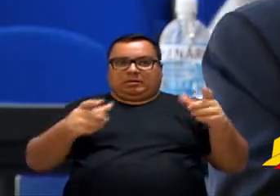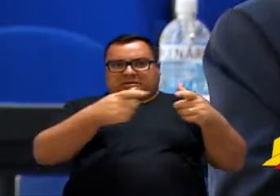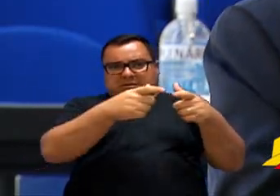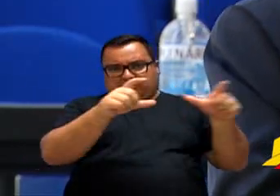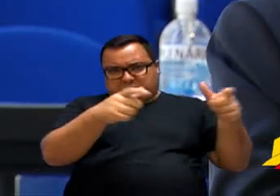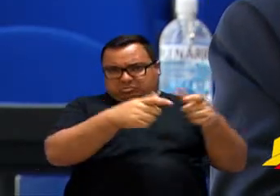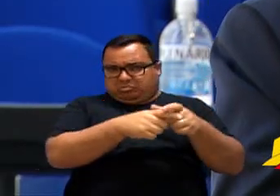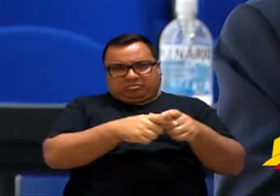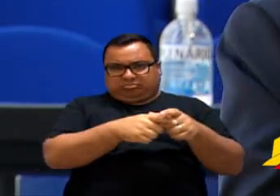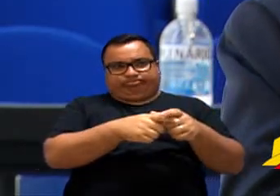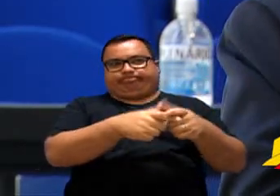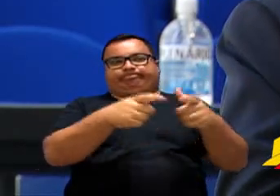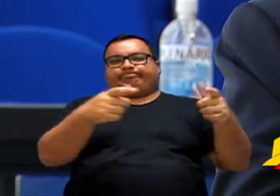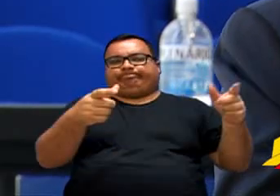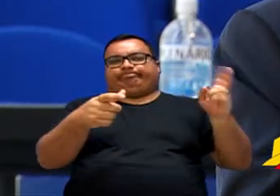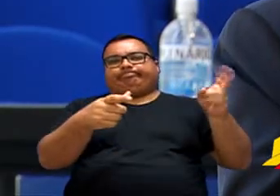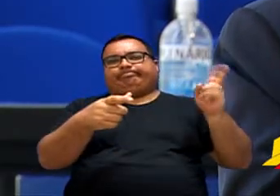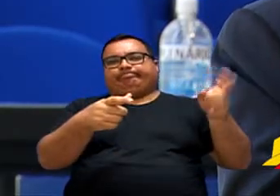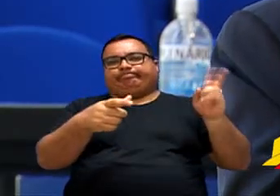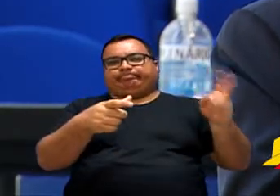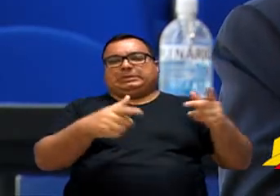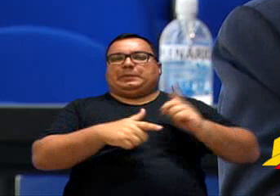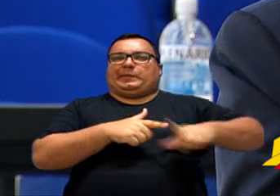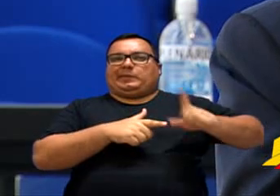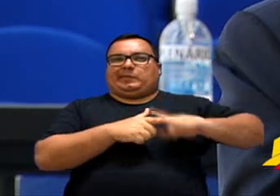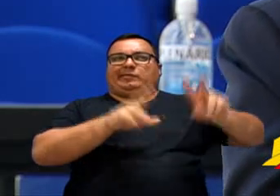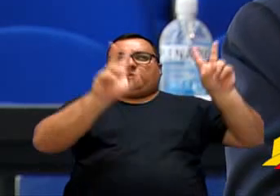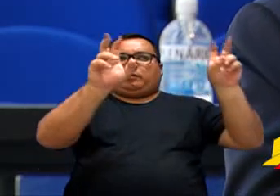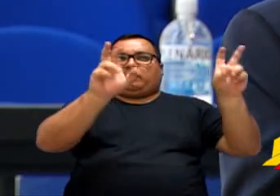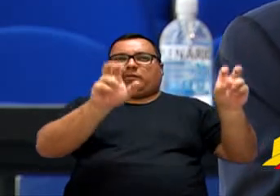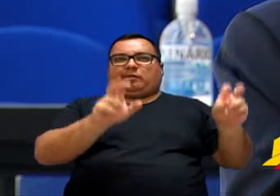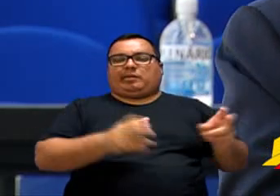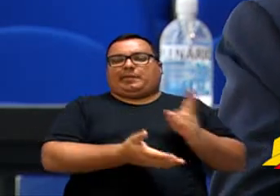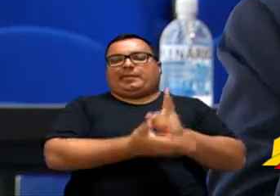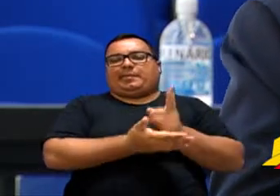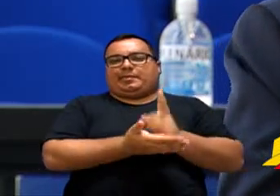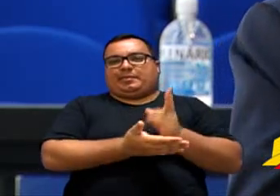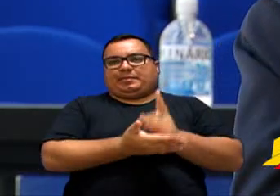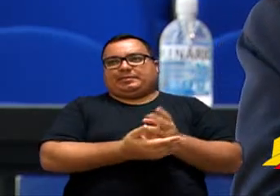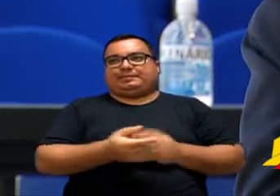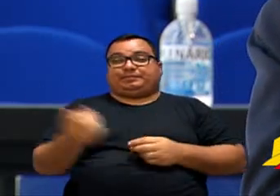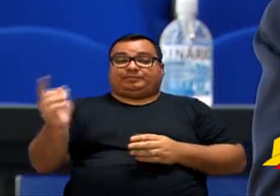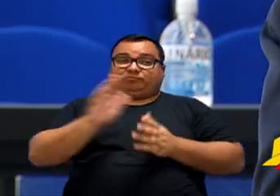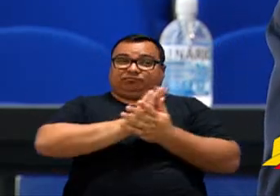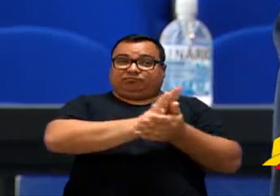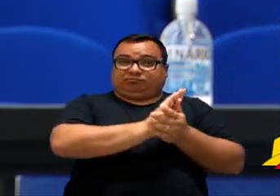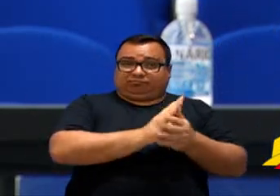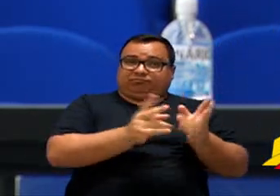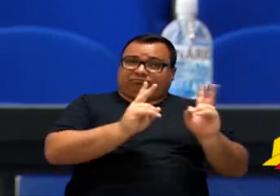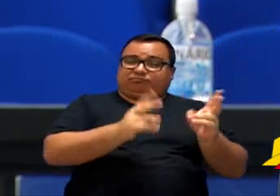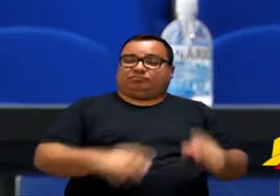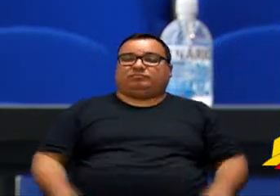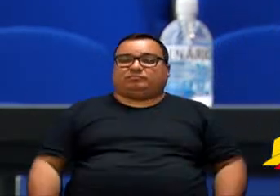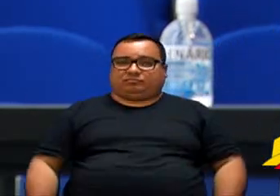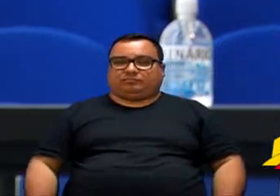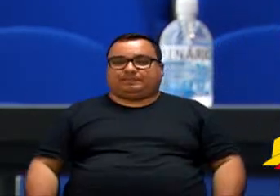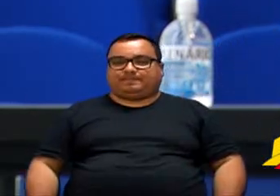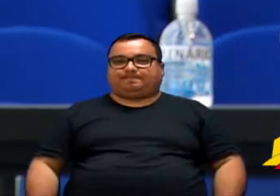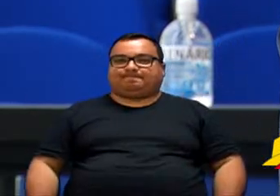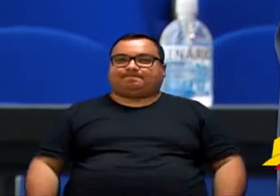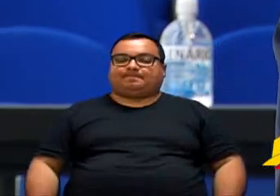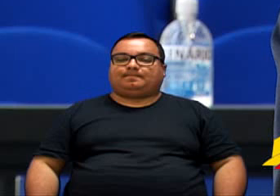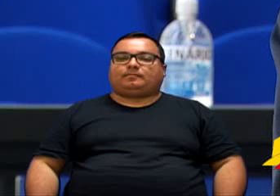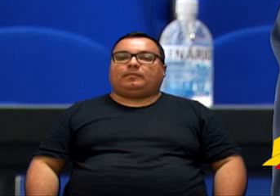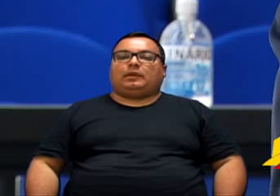né? As questões ainda se permanecem, cada vez mais a exploração está se afunilando, e quem fica